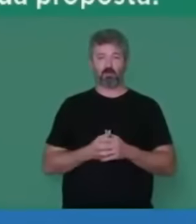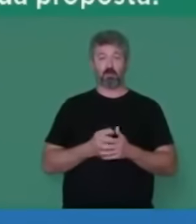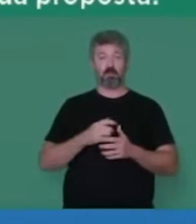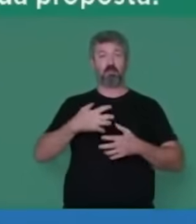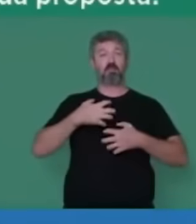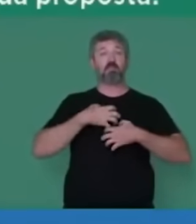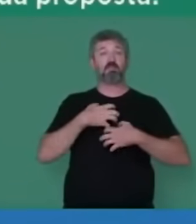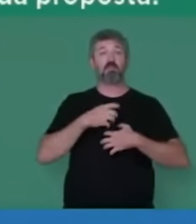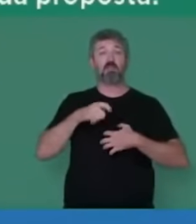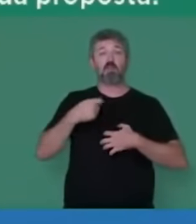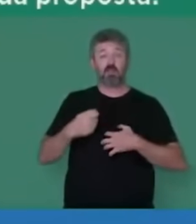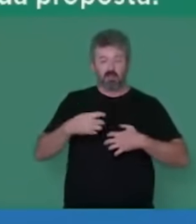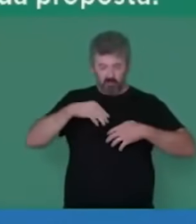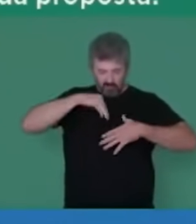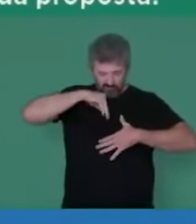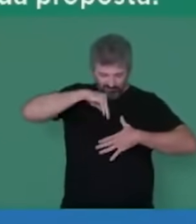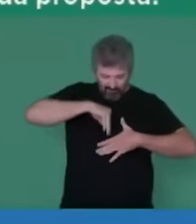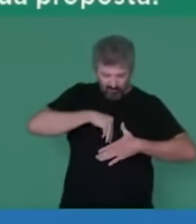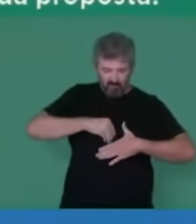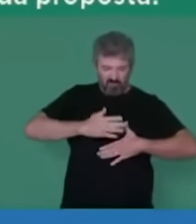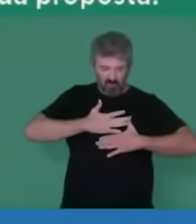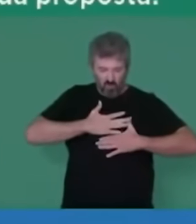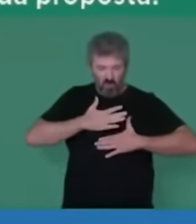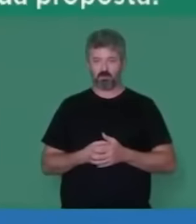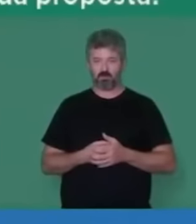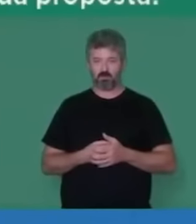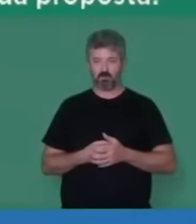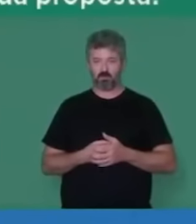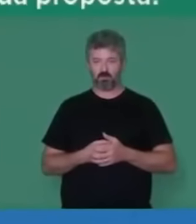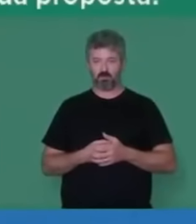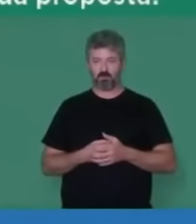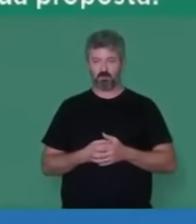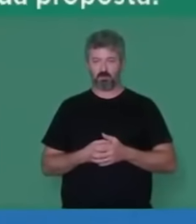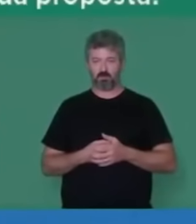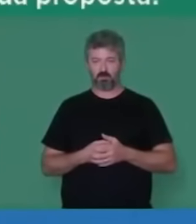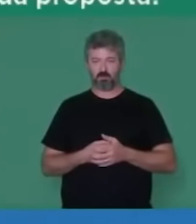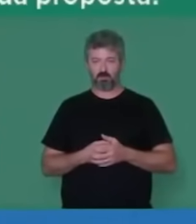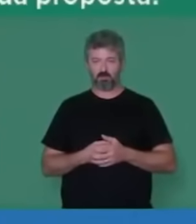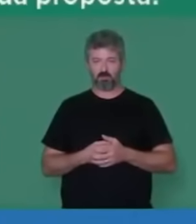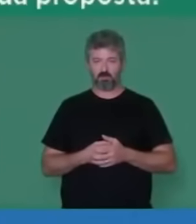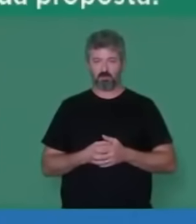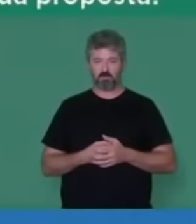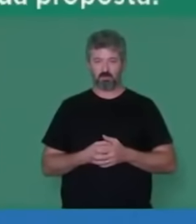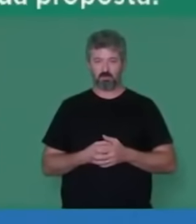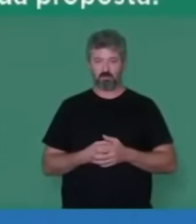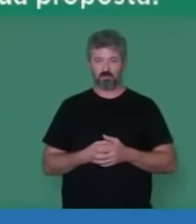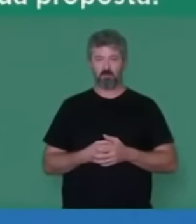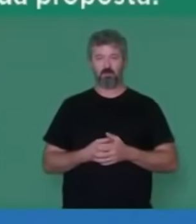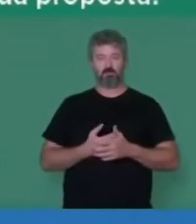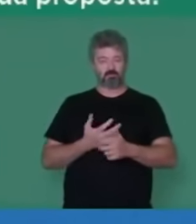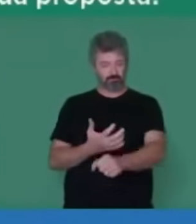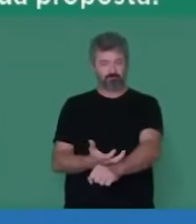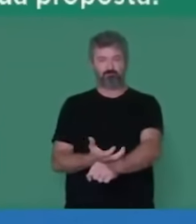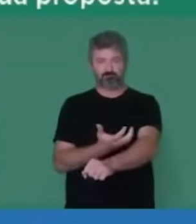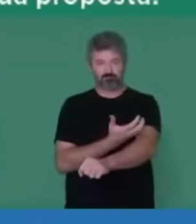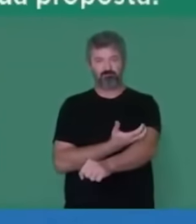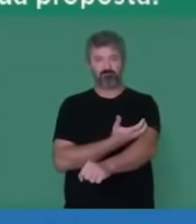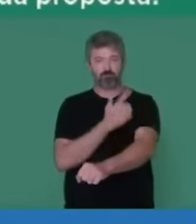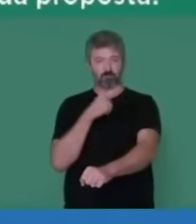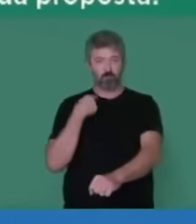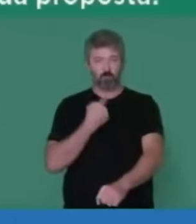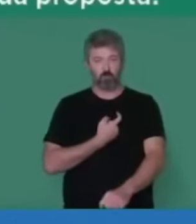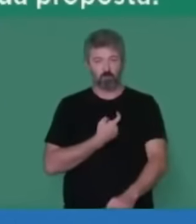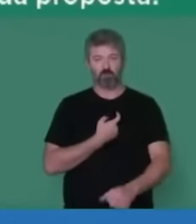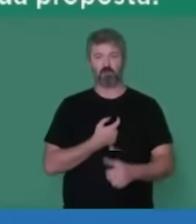sente lá no fundo do coração. Só quem sabe emocionado somos